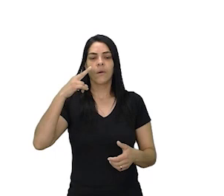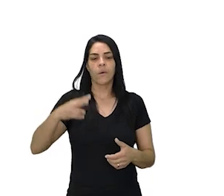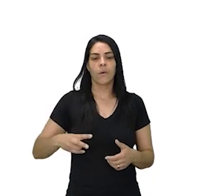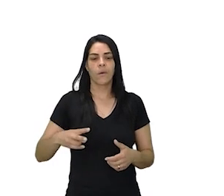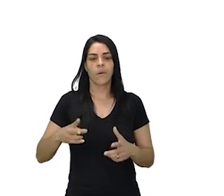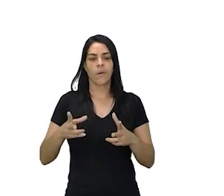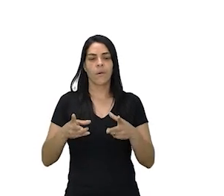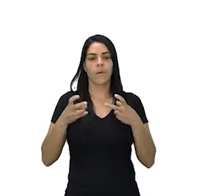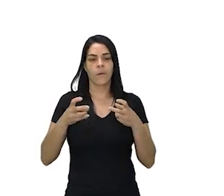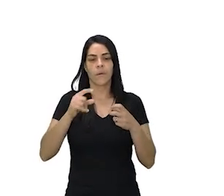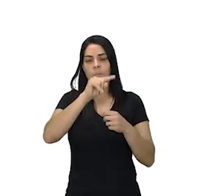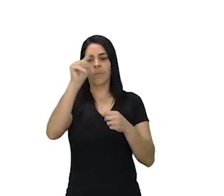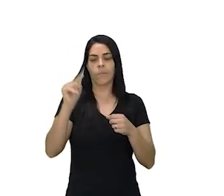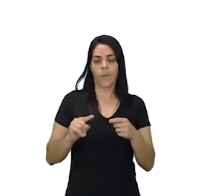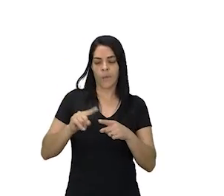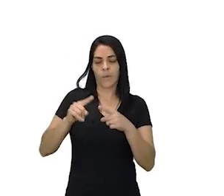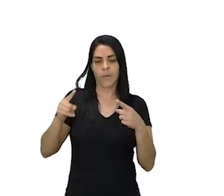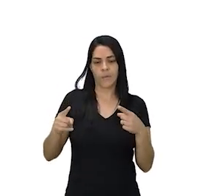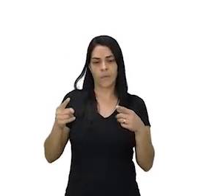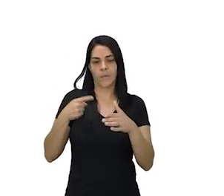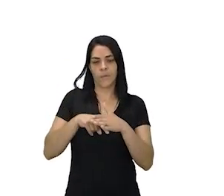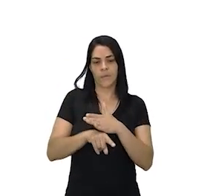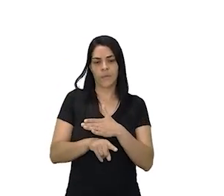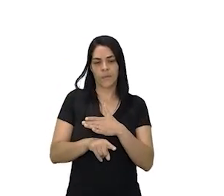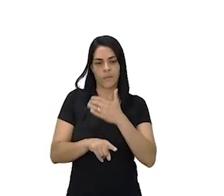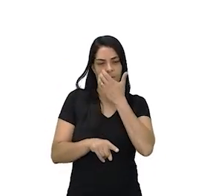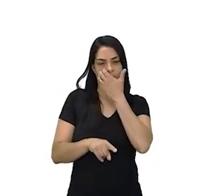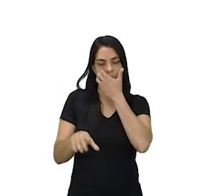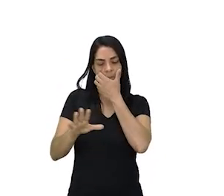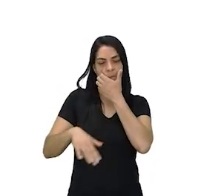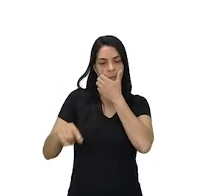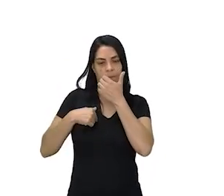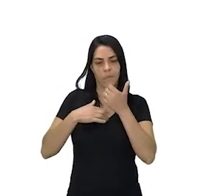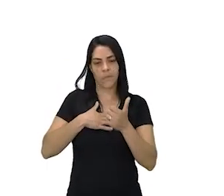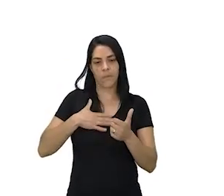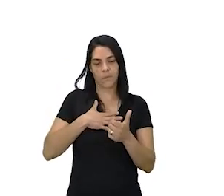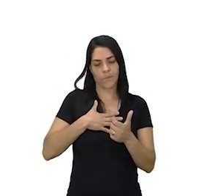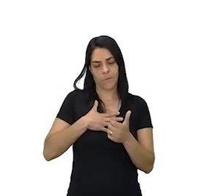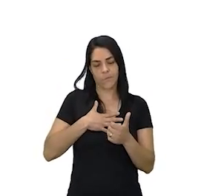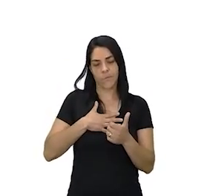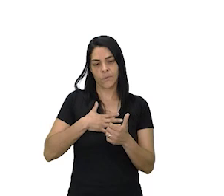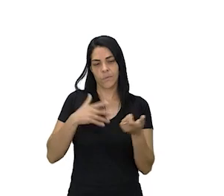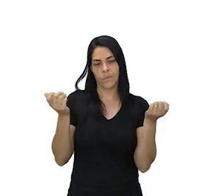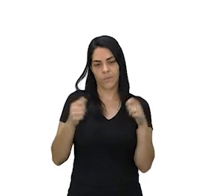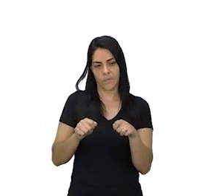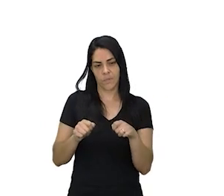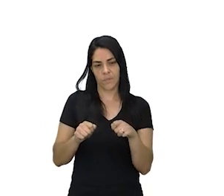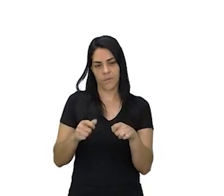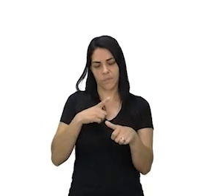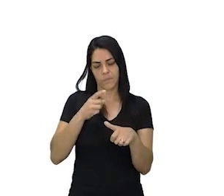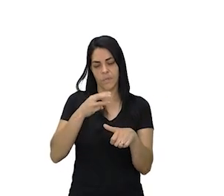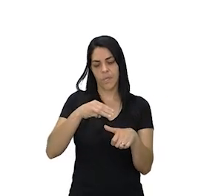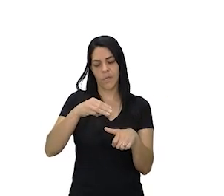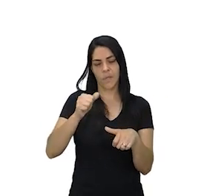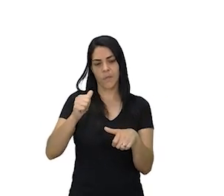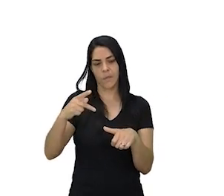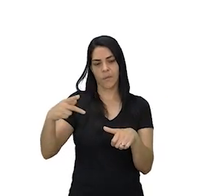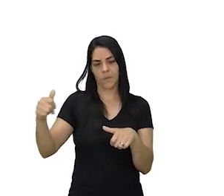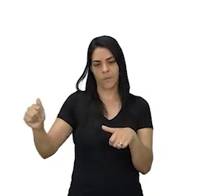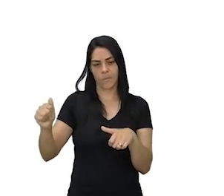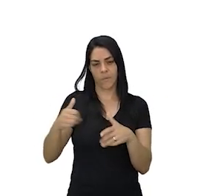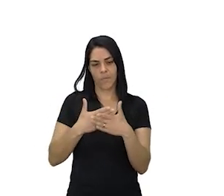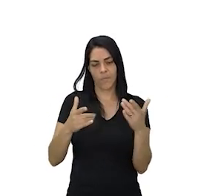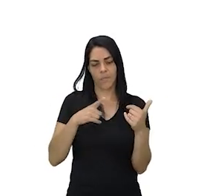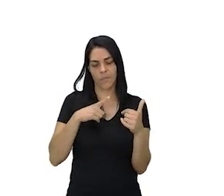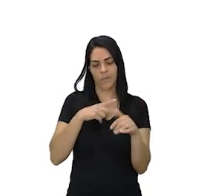uma exclamação, mas é, no fundo, o espaço onde eu posso adquirir, por exemplo, esse mapa, né? Geralmente, a gente